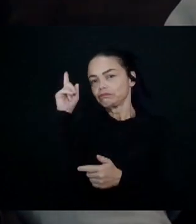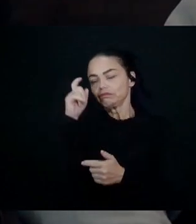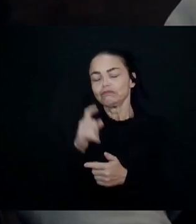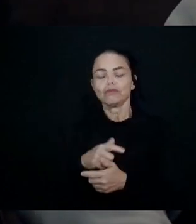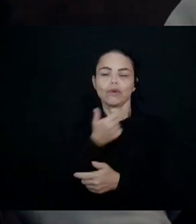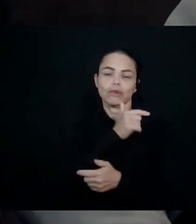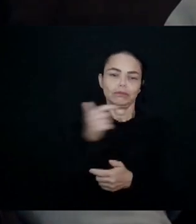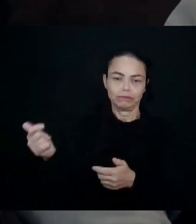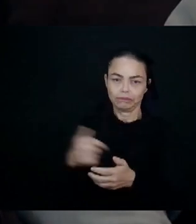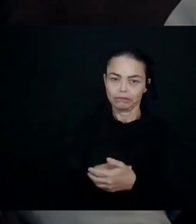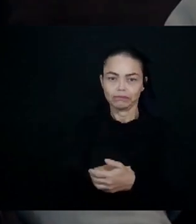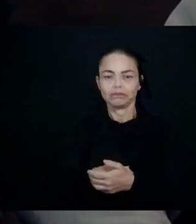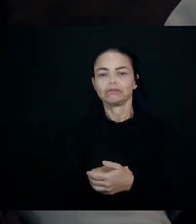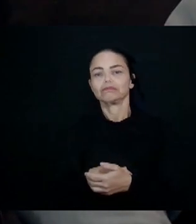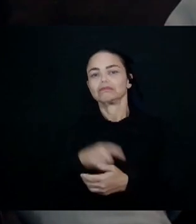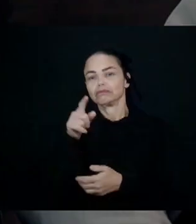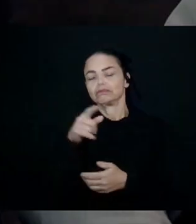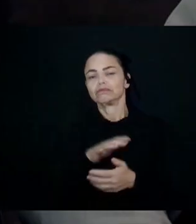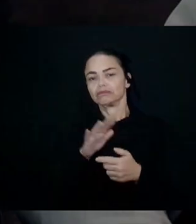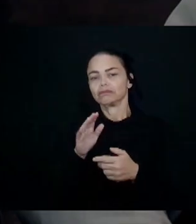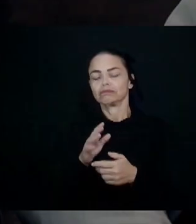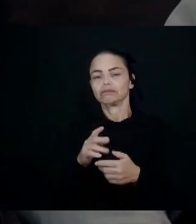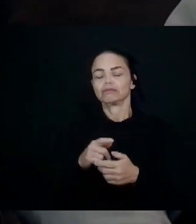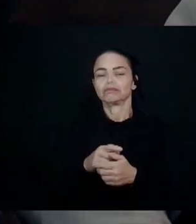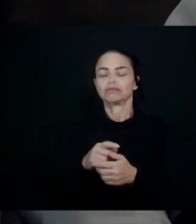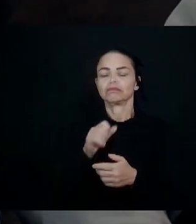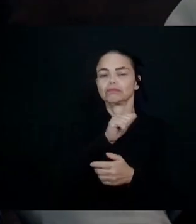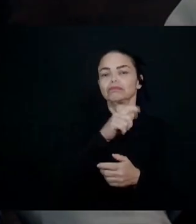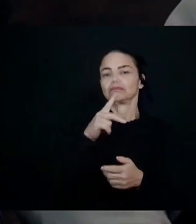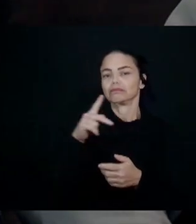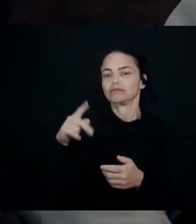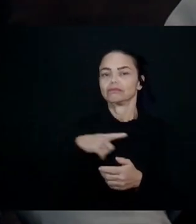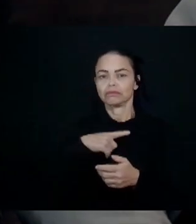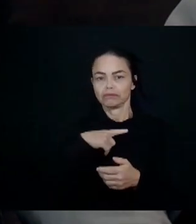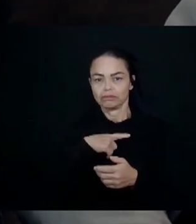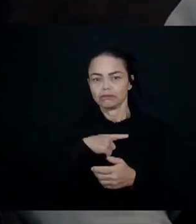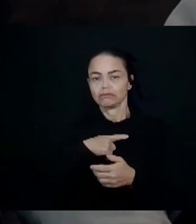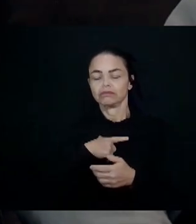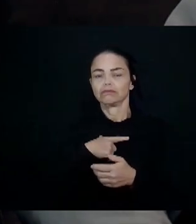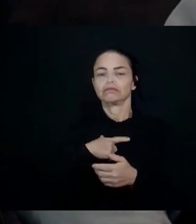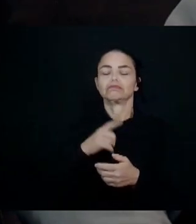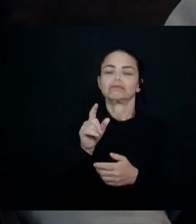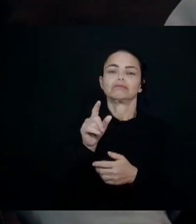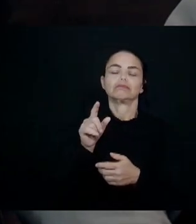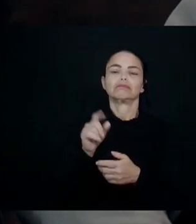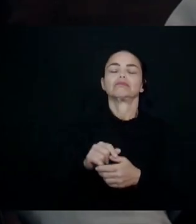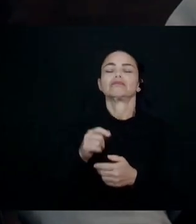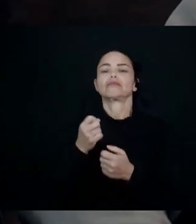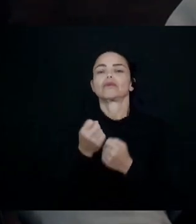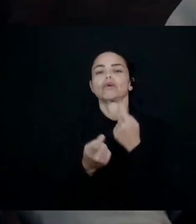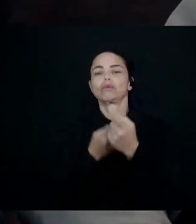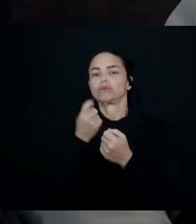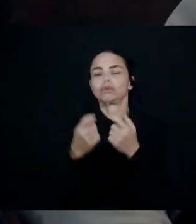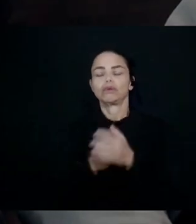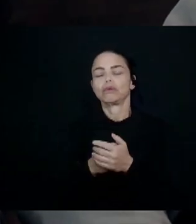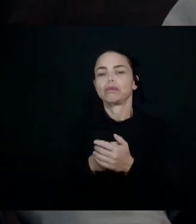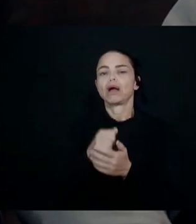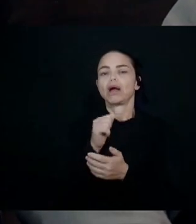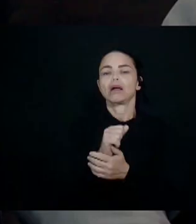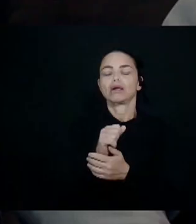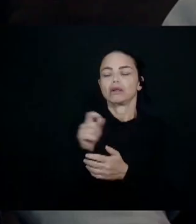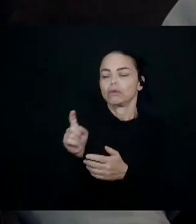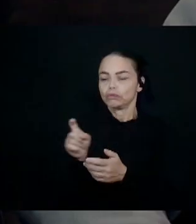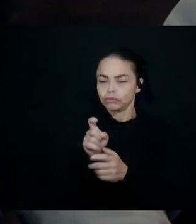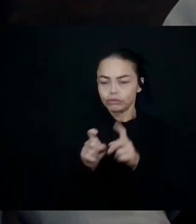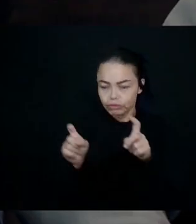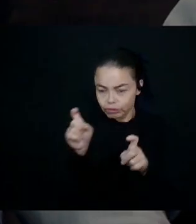mas, que nem você mencionou do aplicativo, lá a gente vai ter uma aba para figurinhas raras, inclusive já tem um site